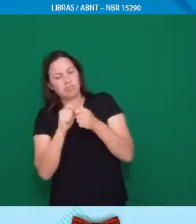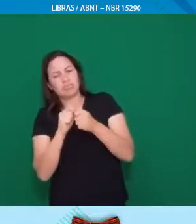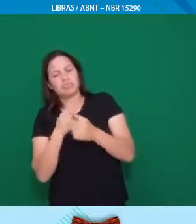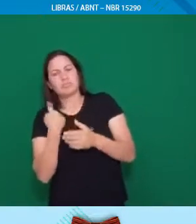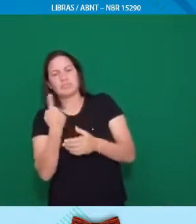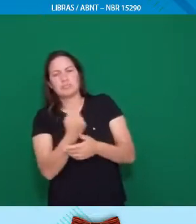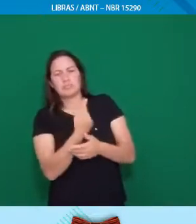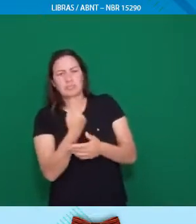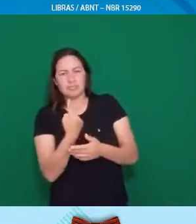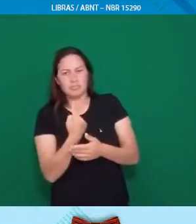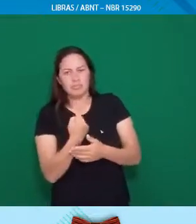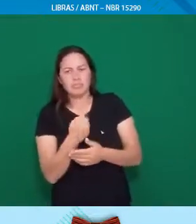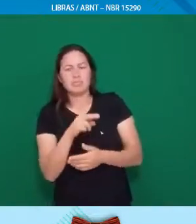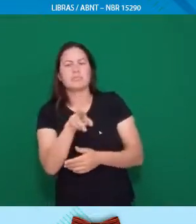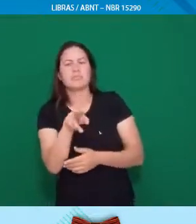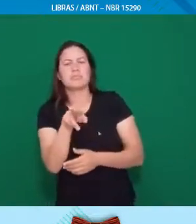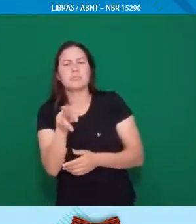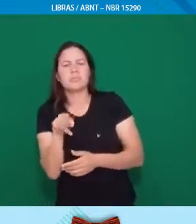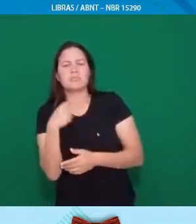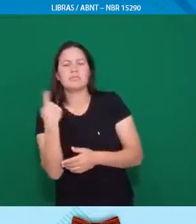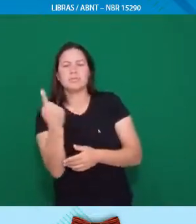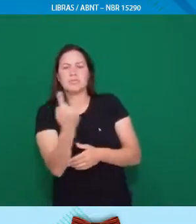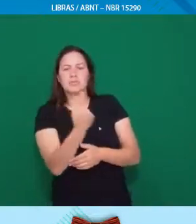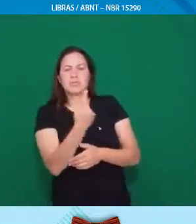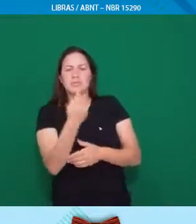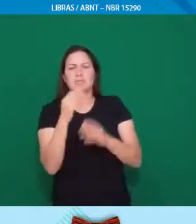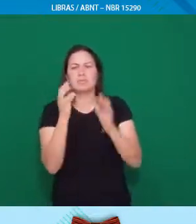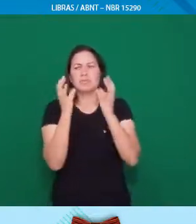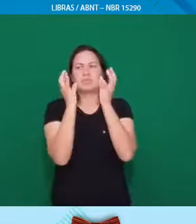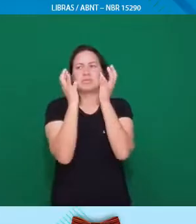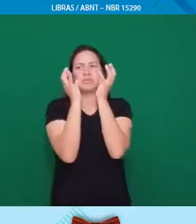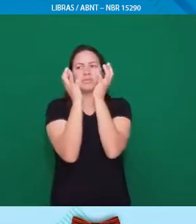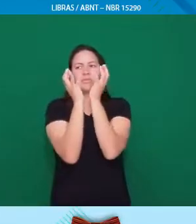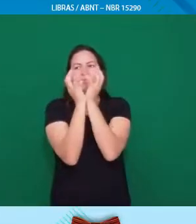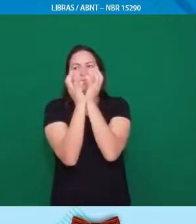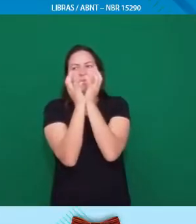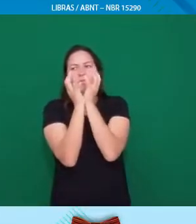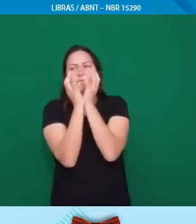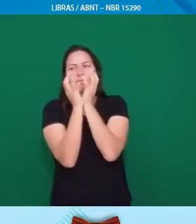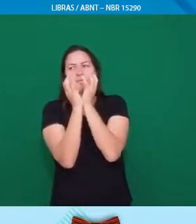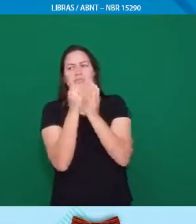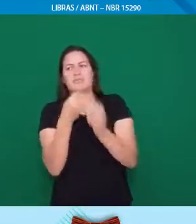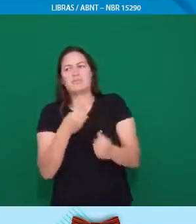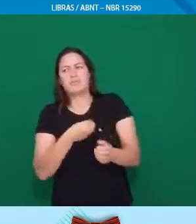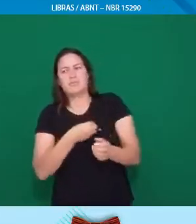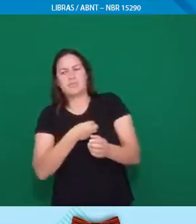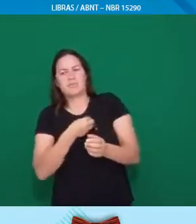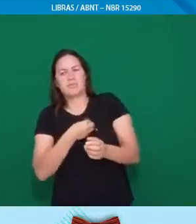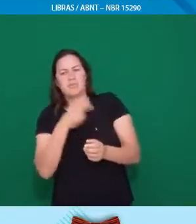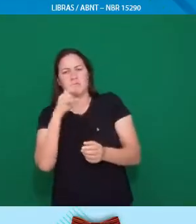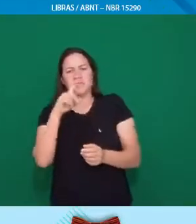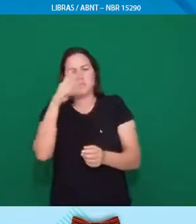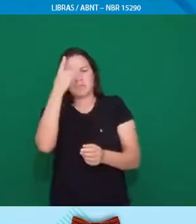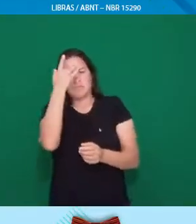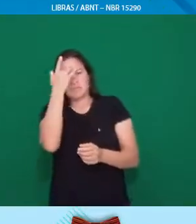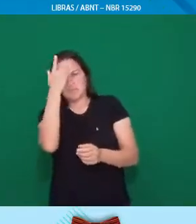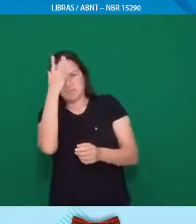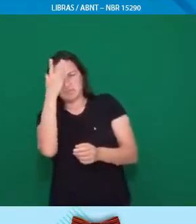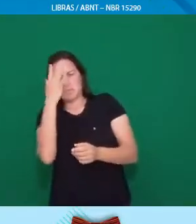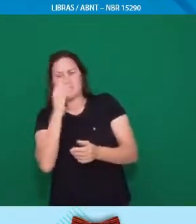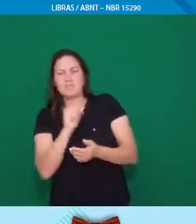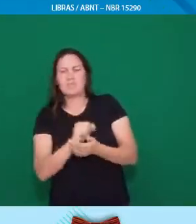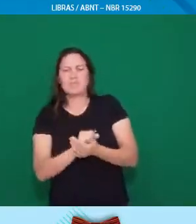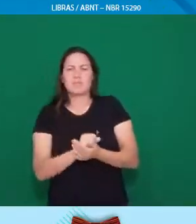fez assim como sempre fizemos pela paz porque hoje vivemos na paz dias mais